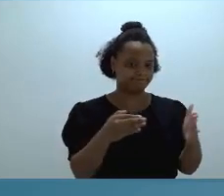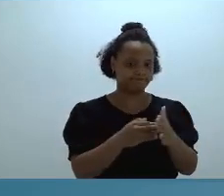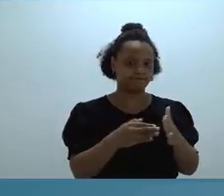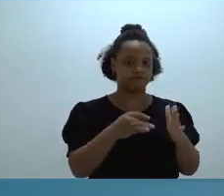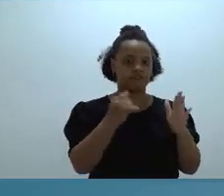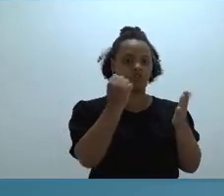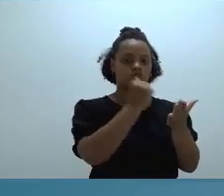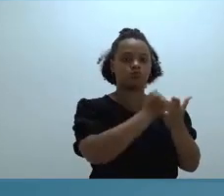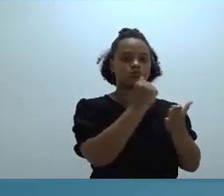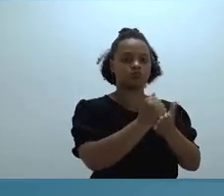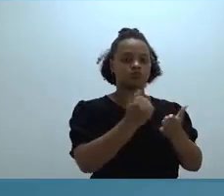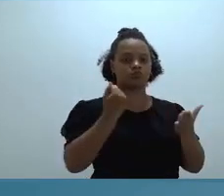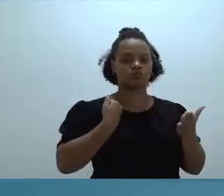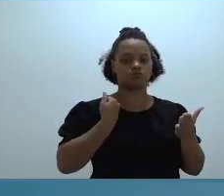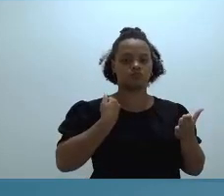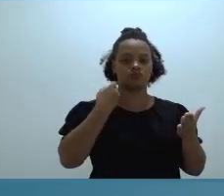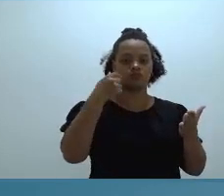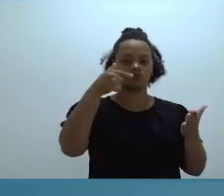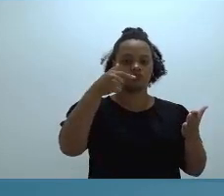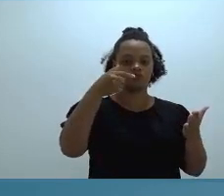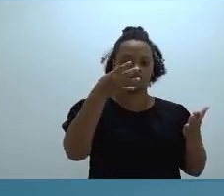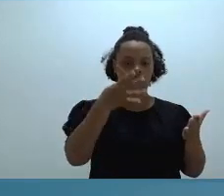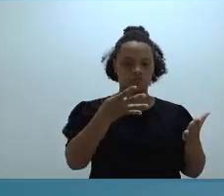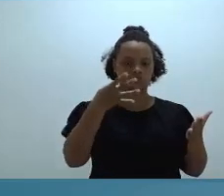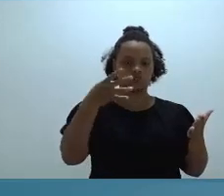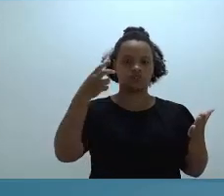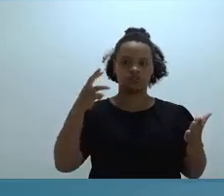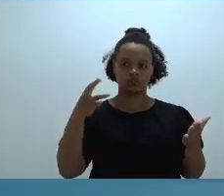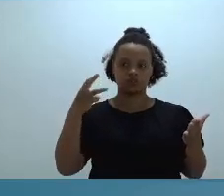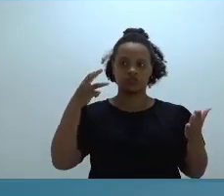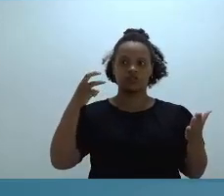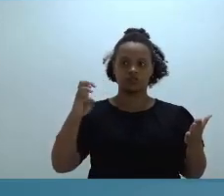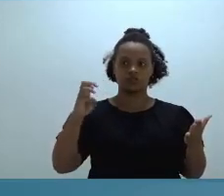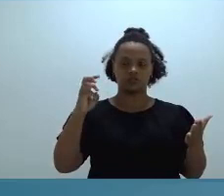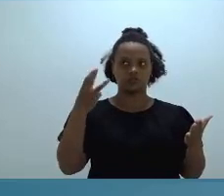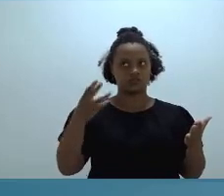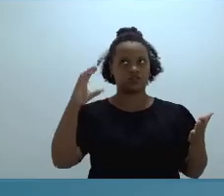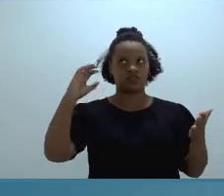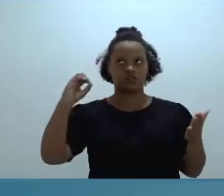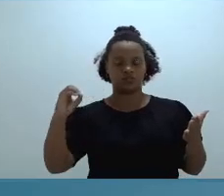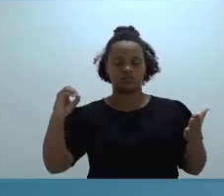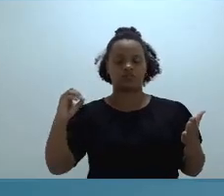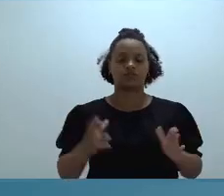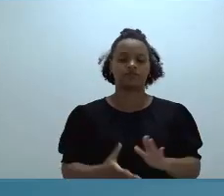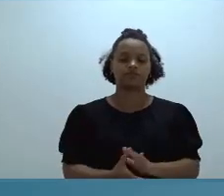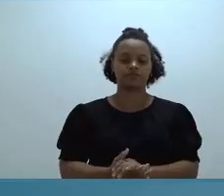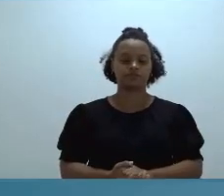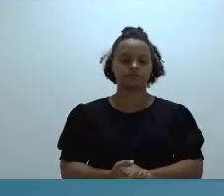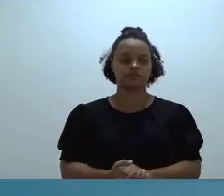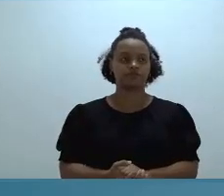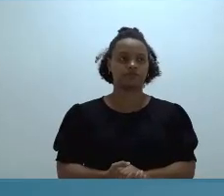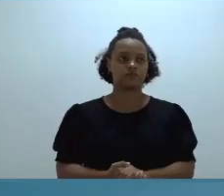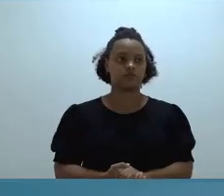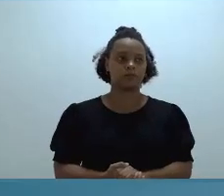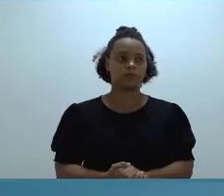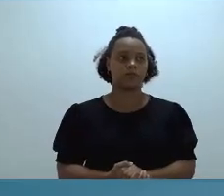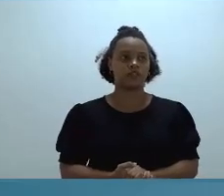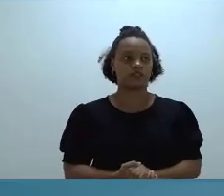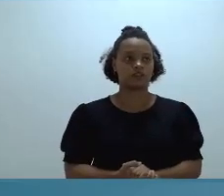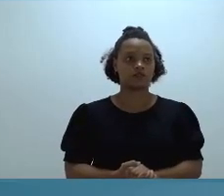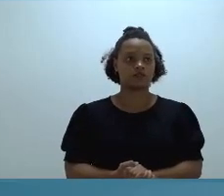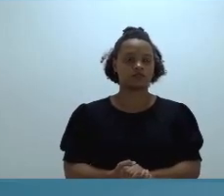430, 7038, página de 1 a 3. Ensejando a interposição de agravo, que